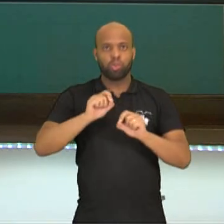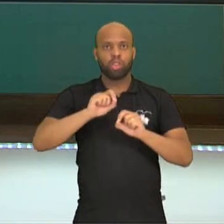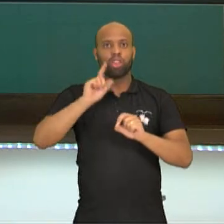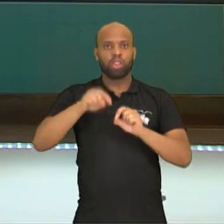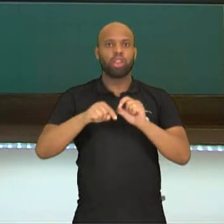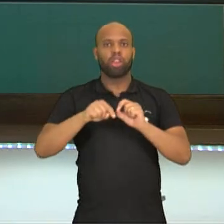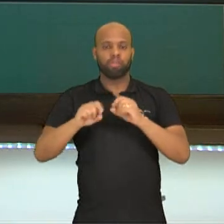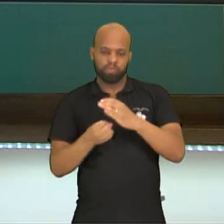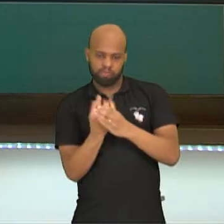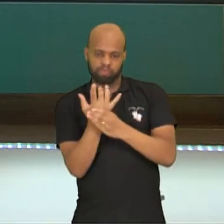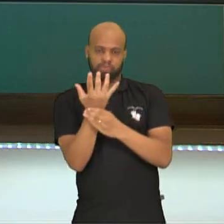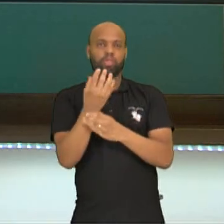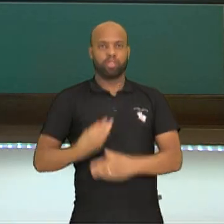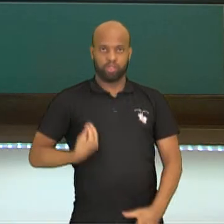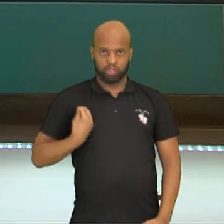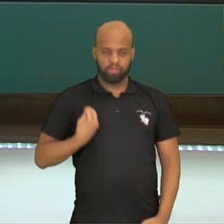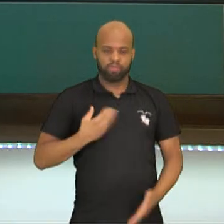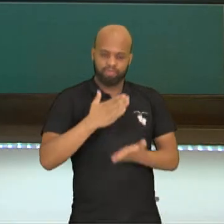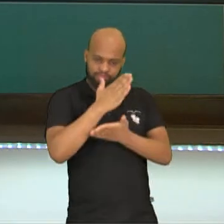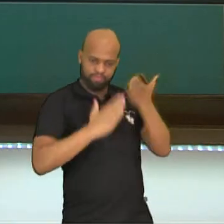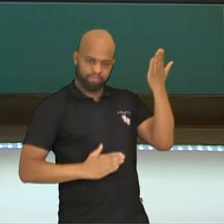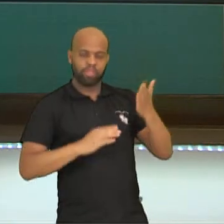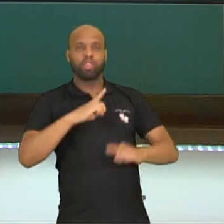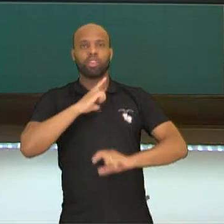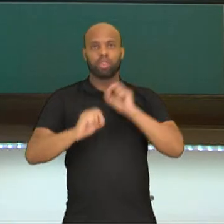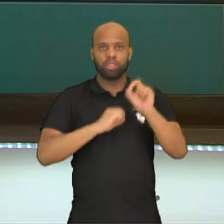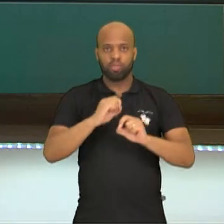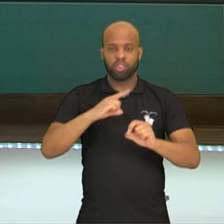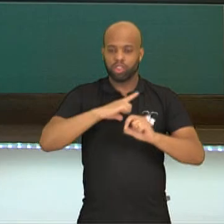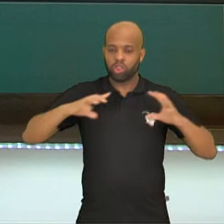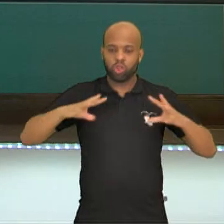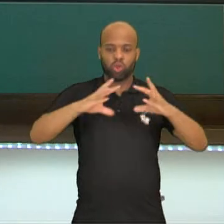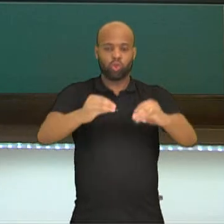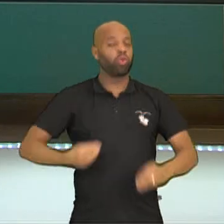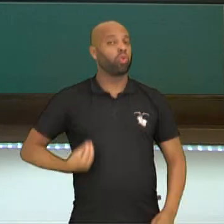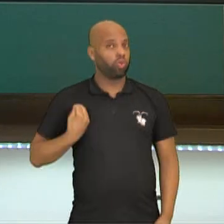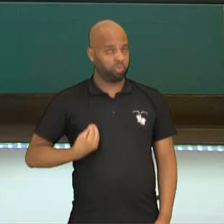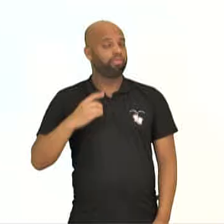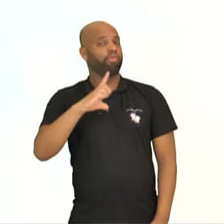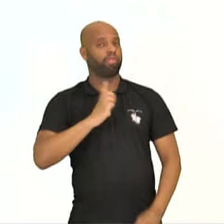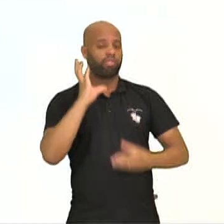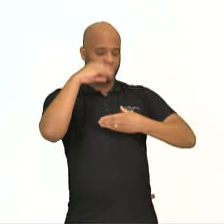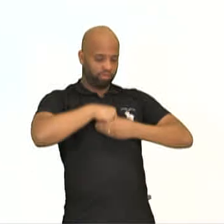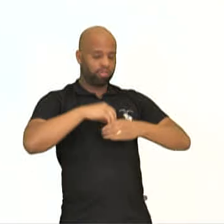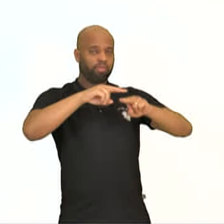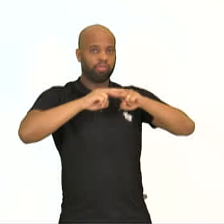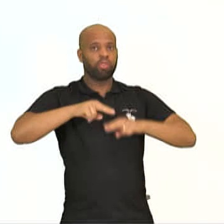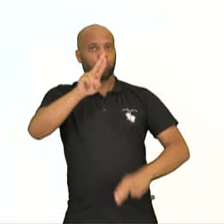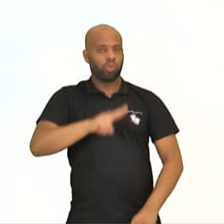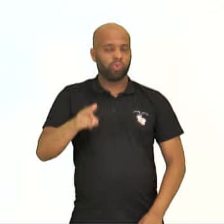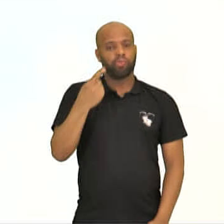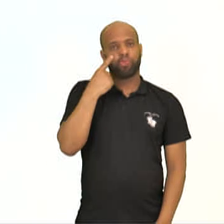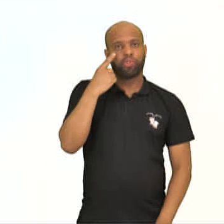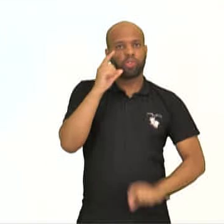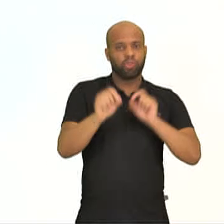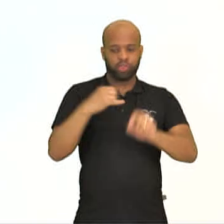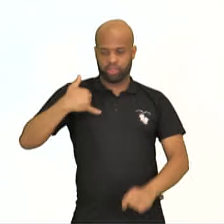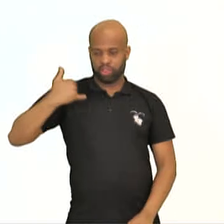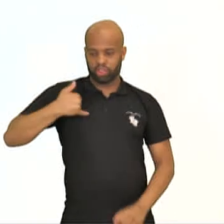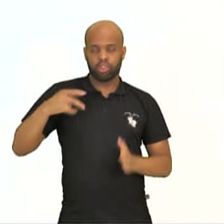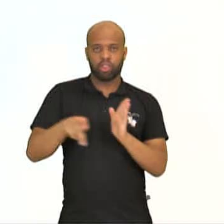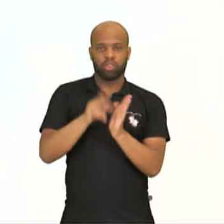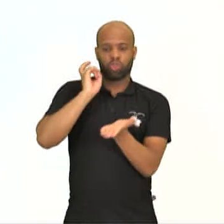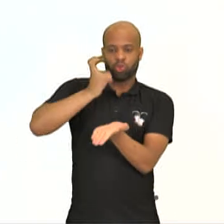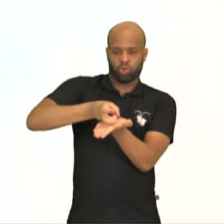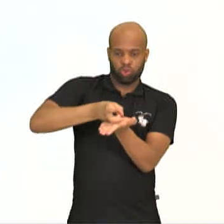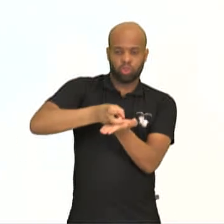metade. E ele é incorporado por todos os seres vivos. É por isso que ele é usado para verificar a idade de um